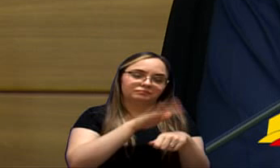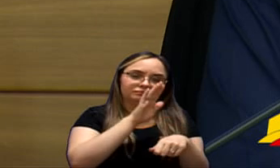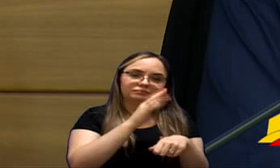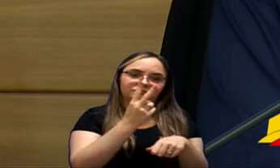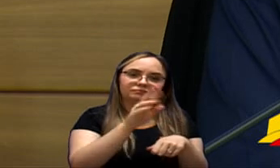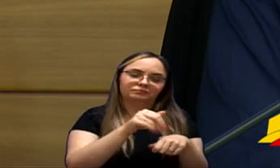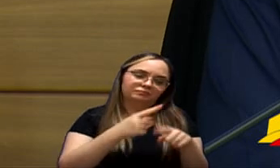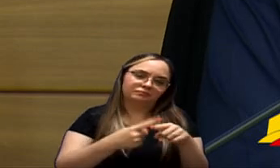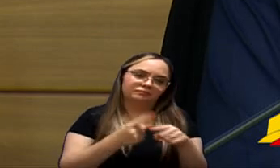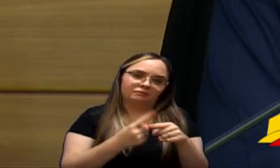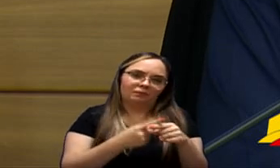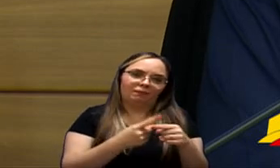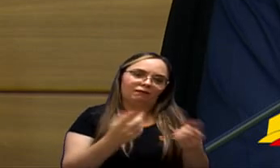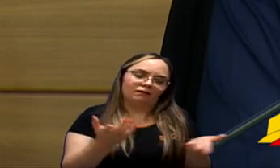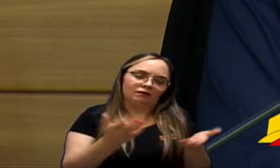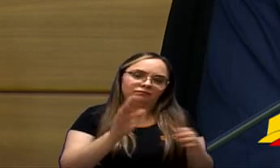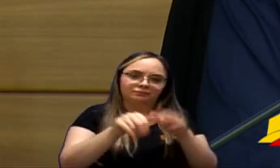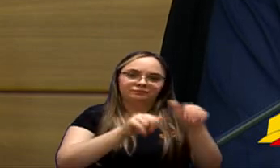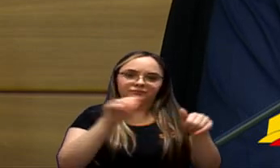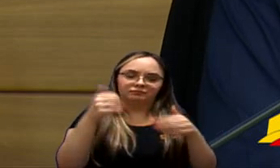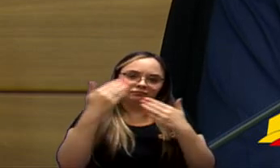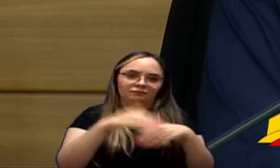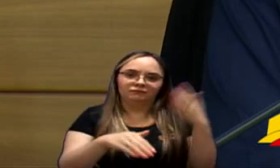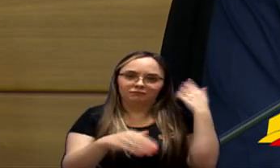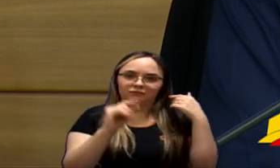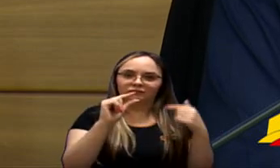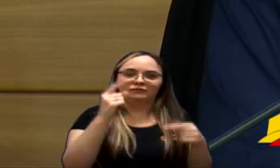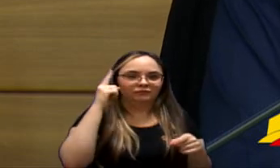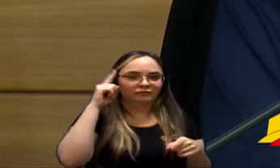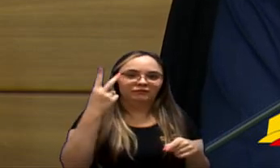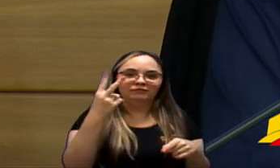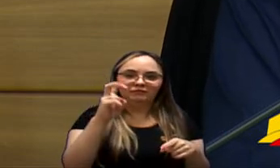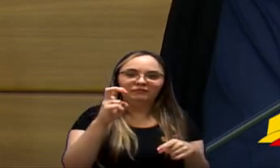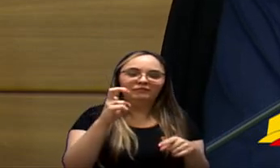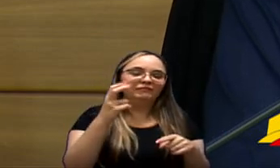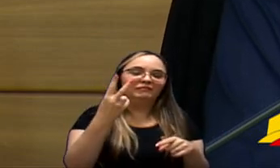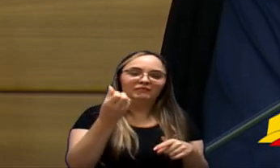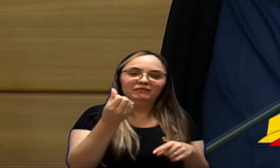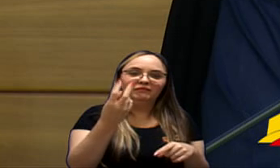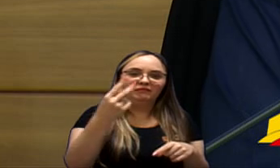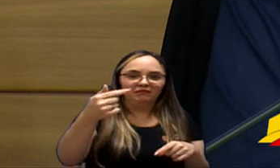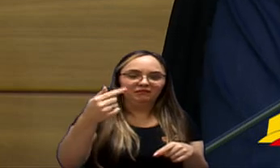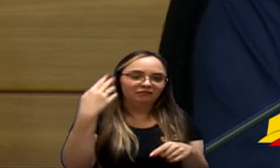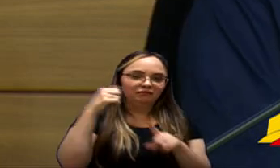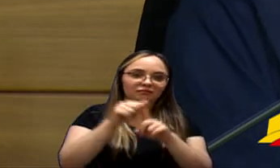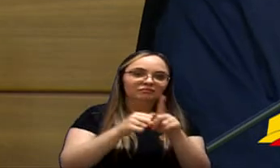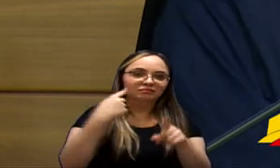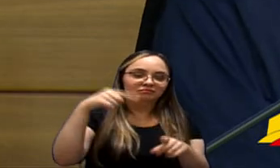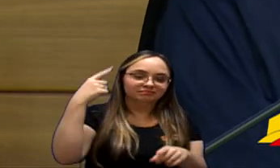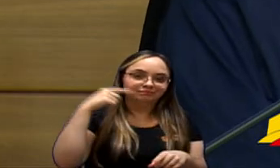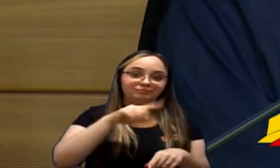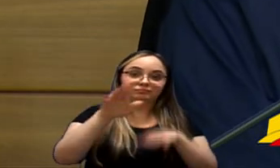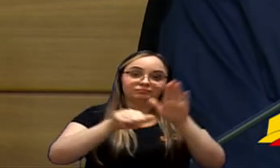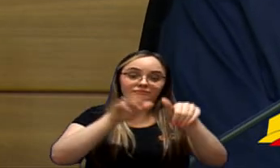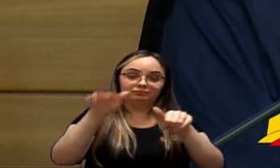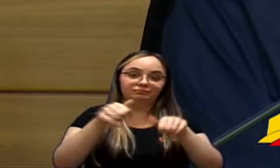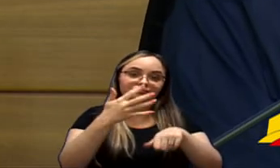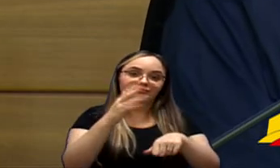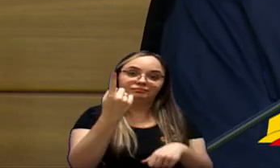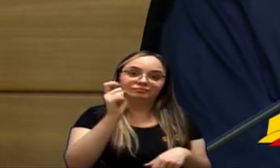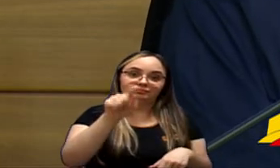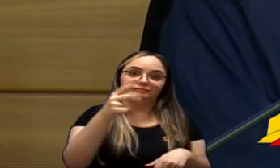momento, porque houve um chamamento de concurso público agora dia 26 e 27 do mês passado, nós chamamos mais de